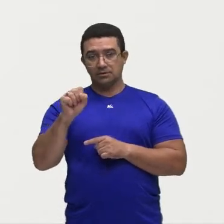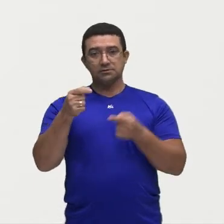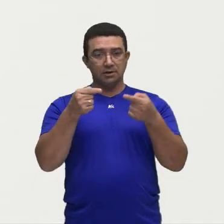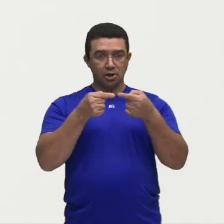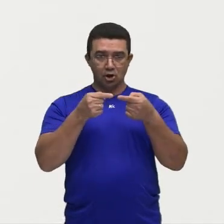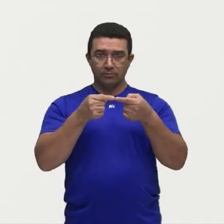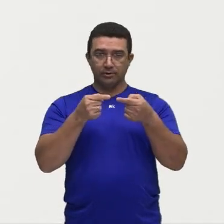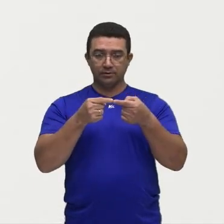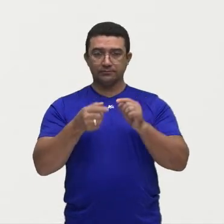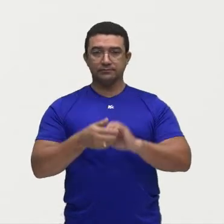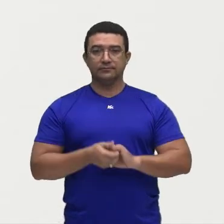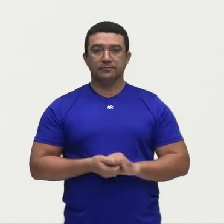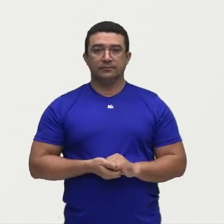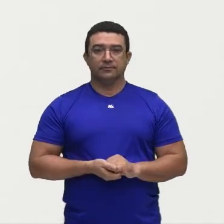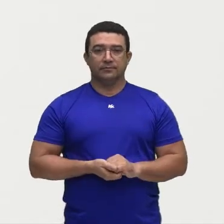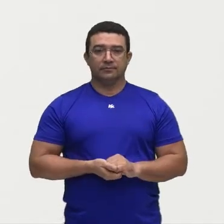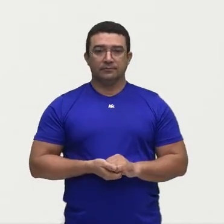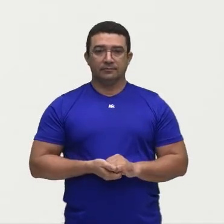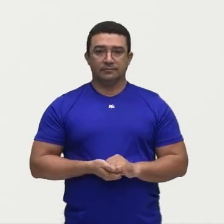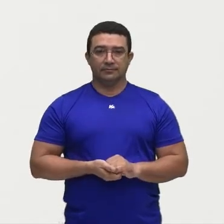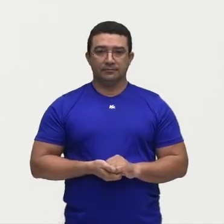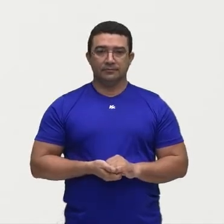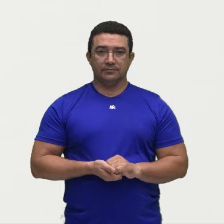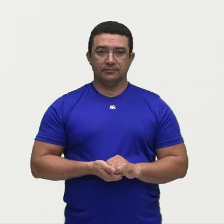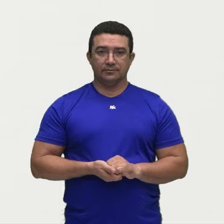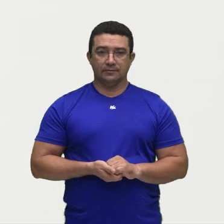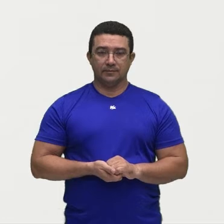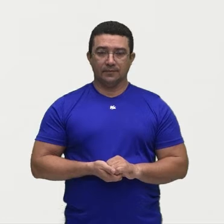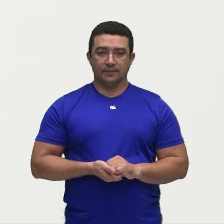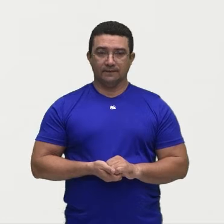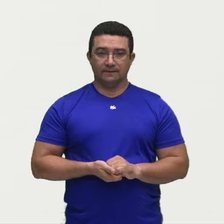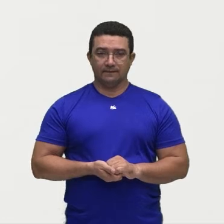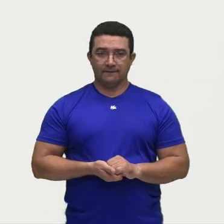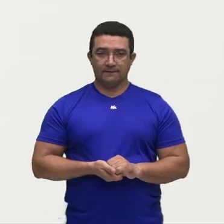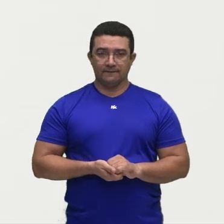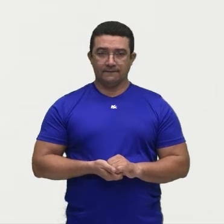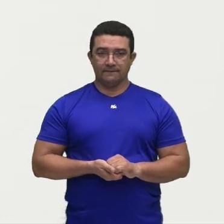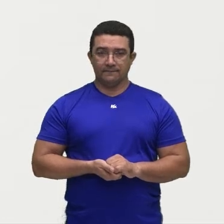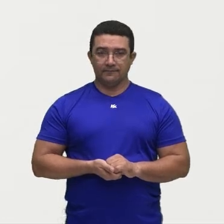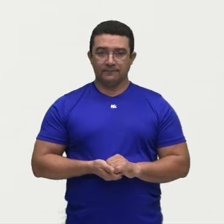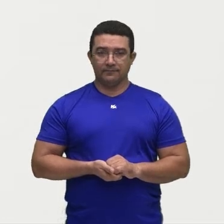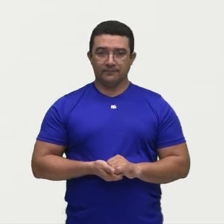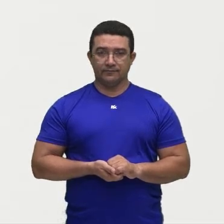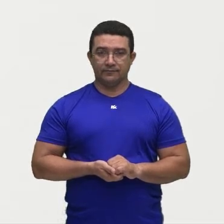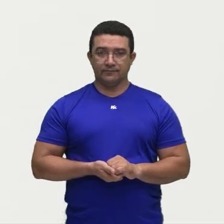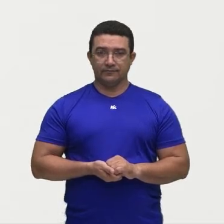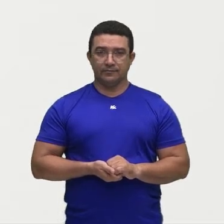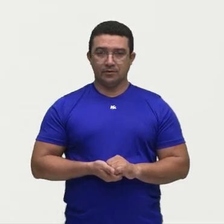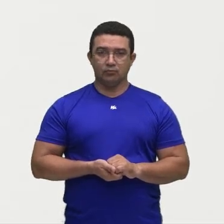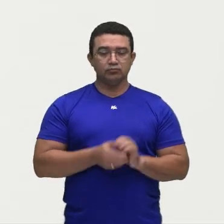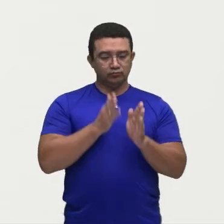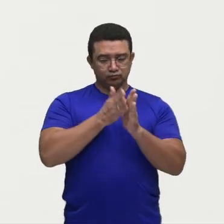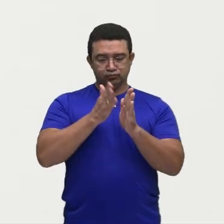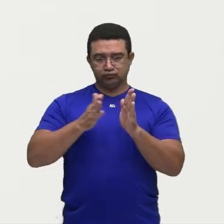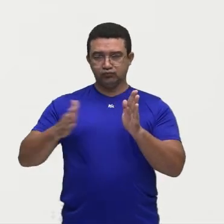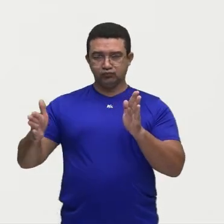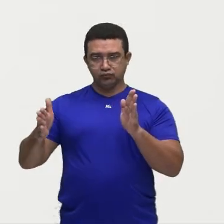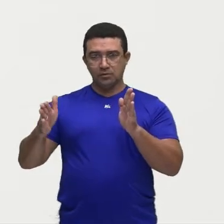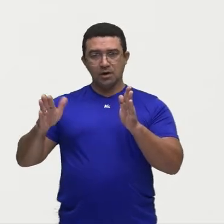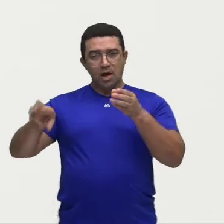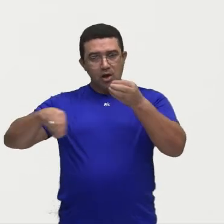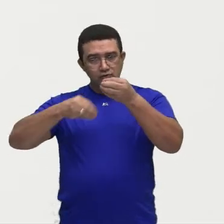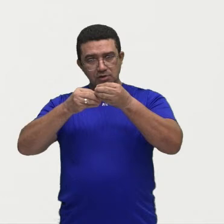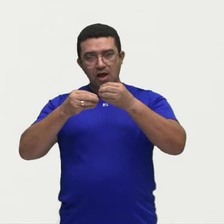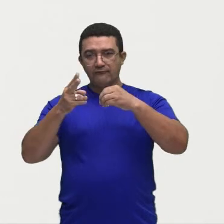questão. What, que é WH question, depois da WH question vem quem? Isso mesmo, o auxiliar, das.